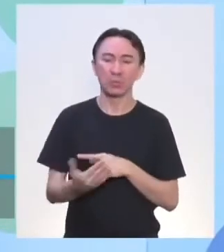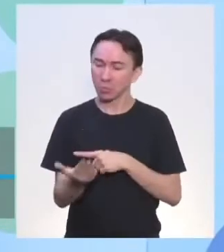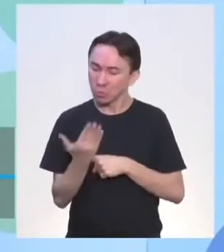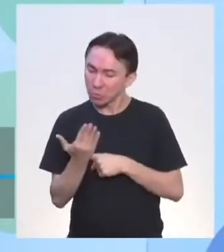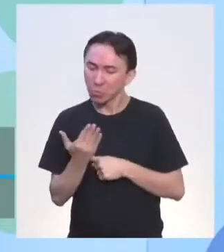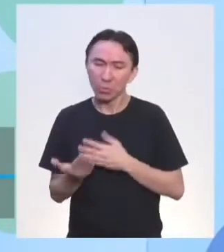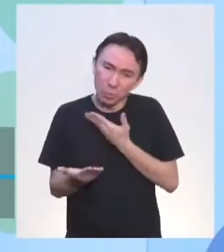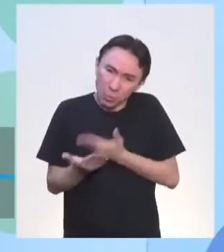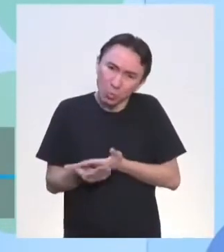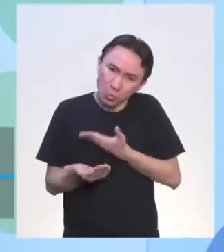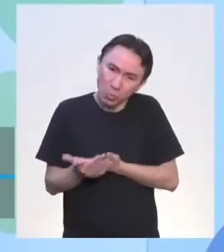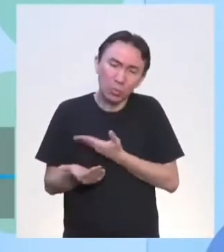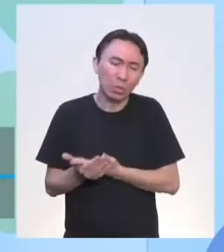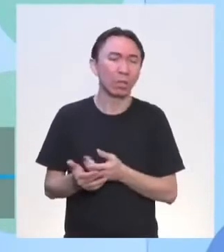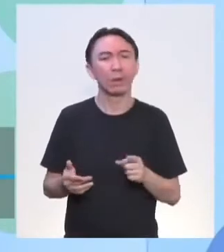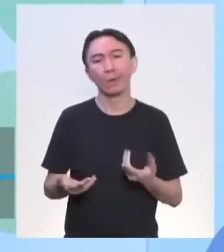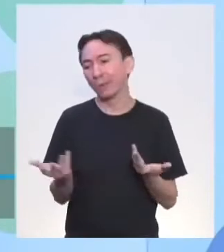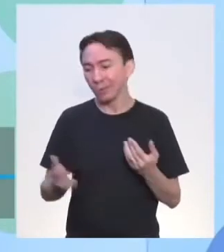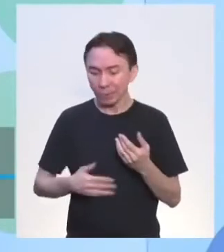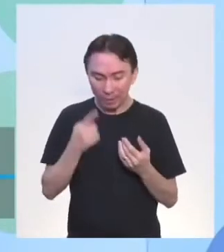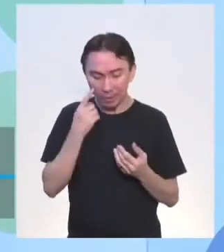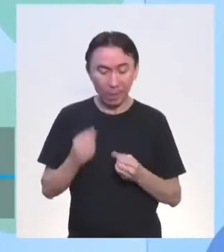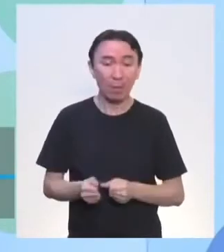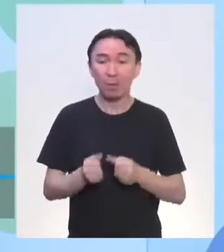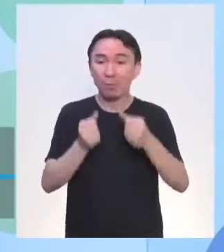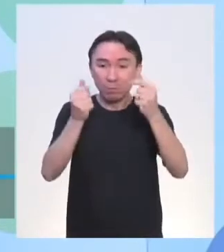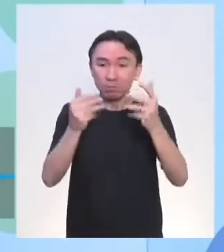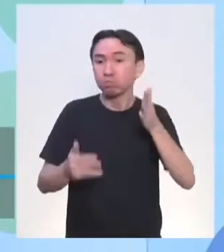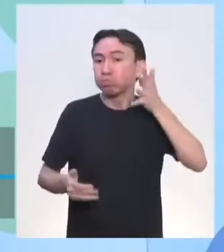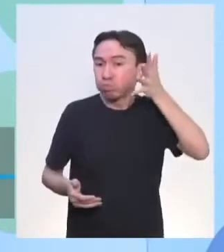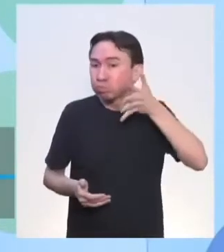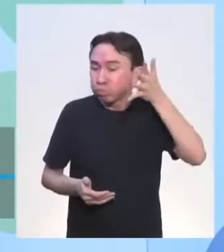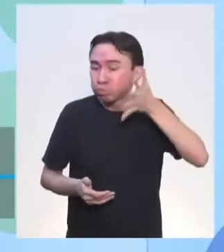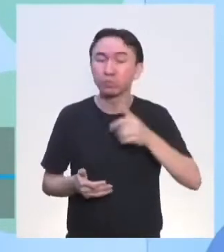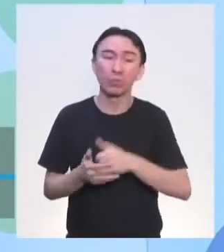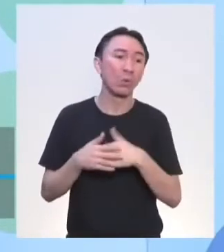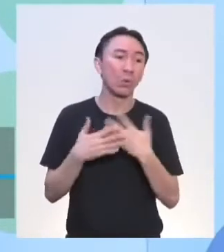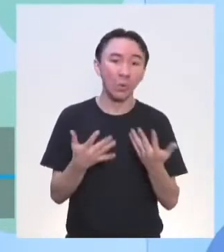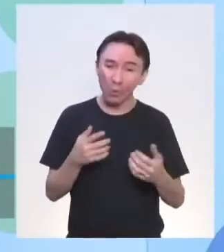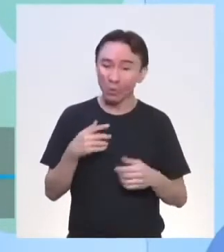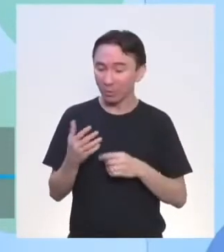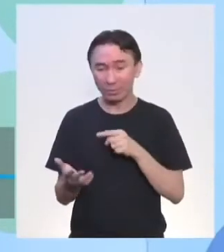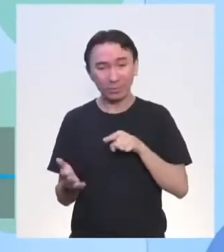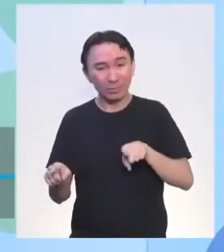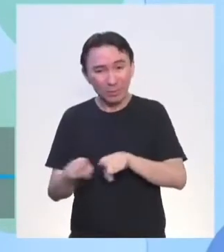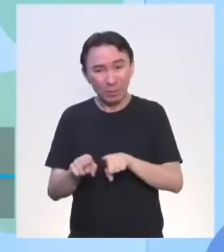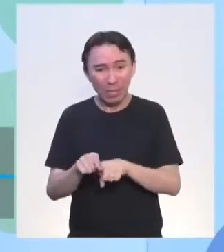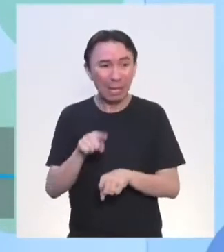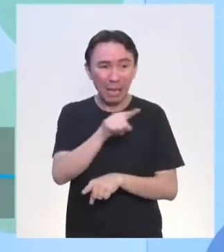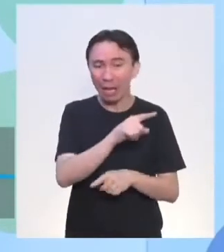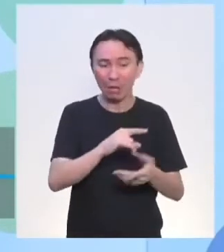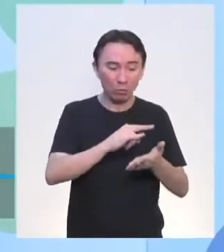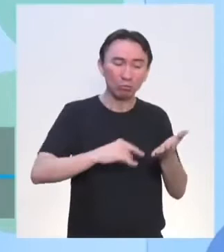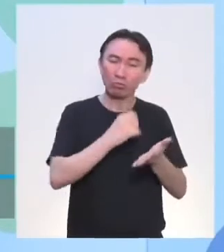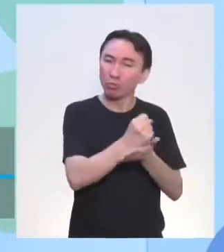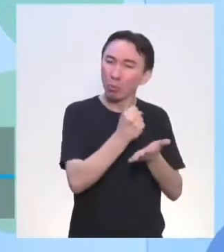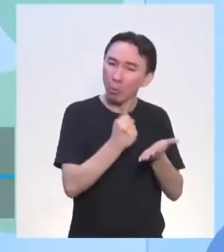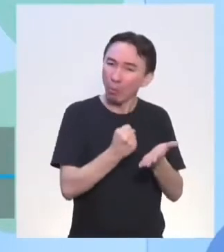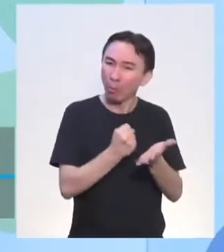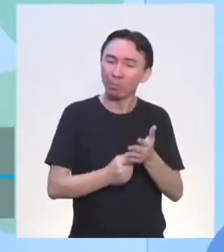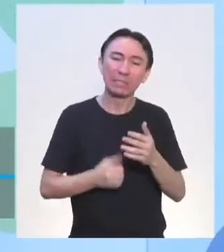uma apresentação, para citá-lo em algum documento científico, né? E para fazer algum tipo